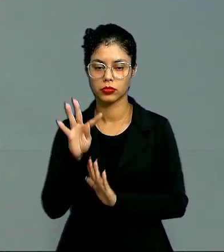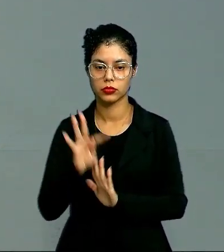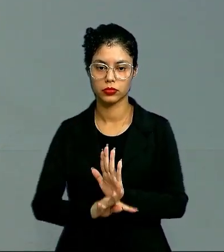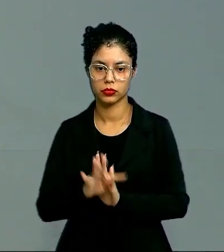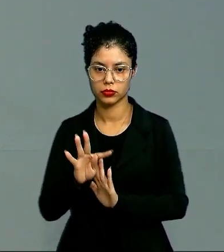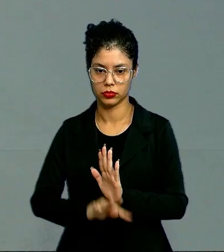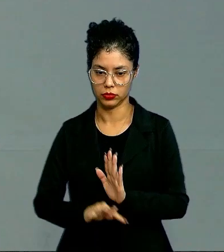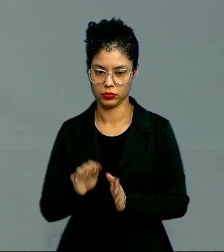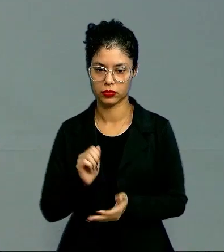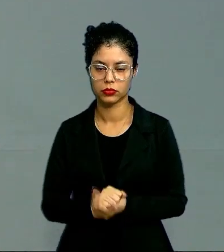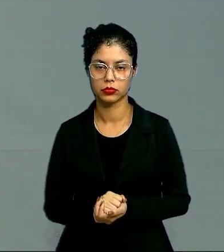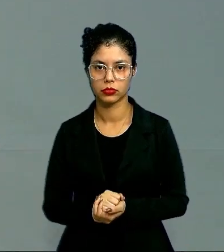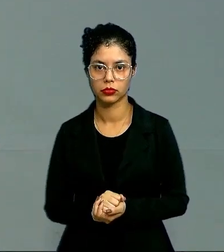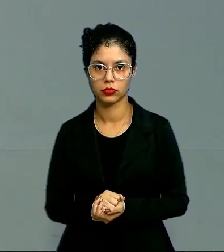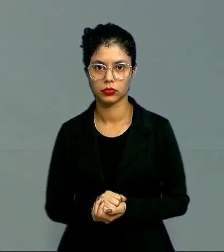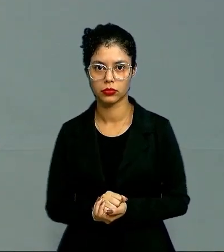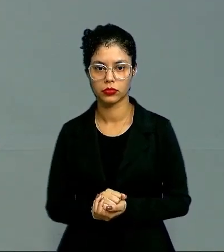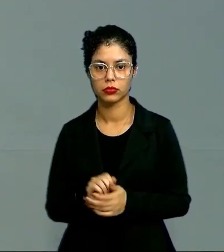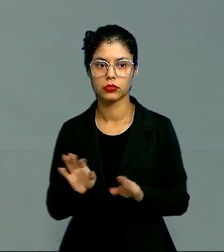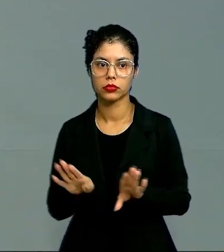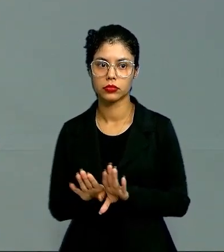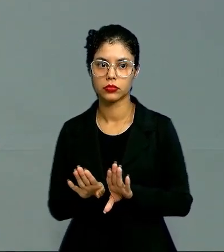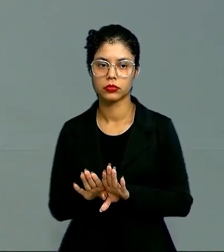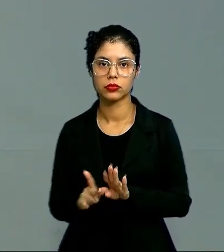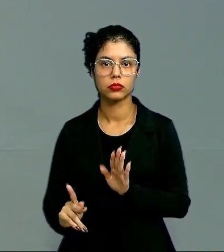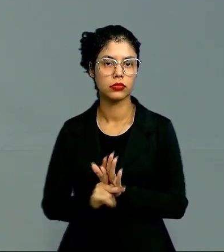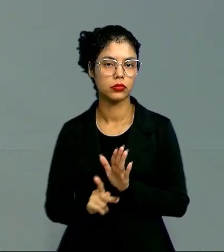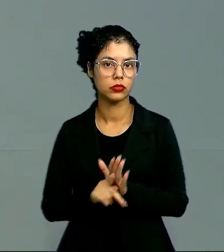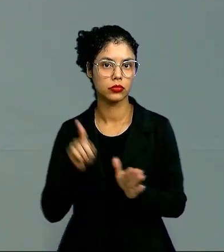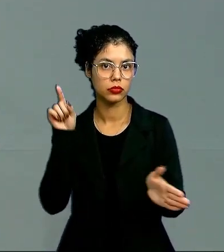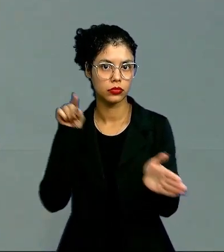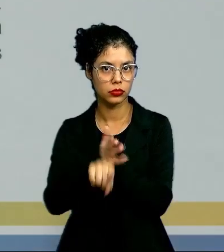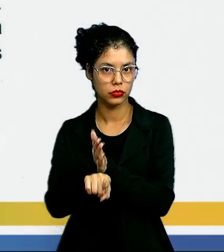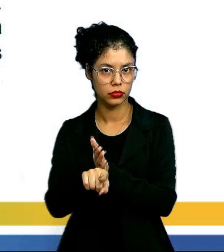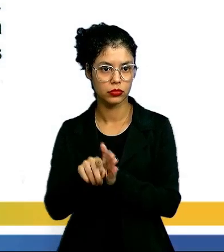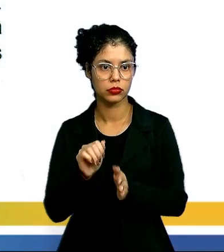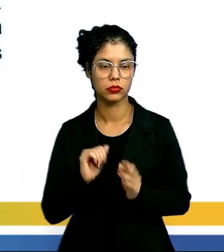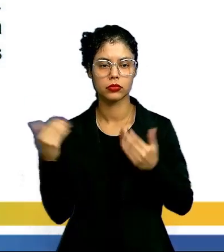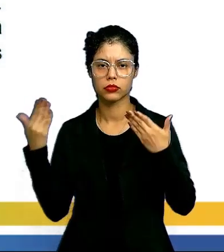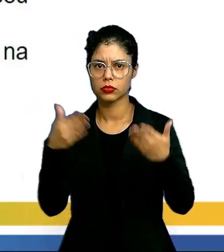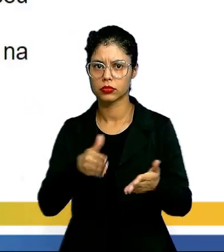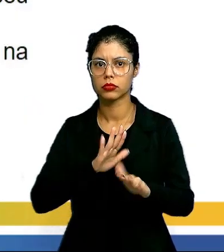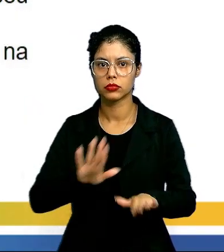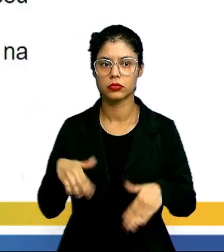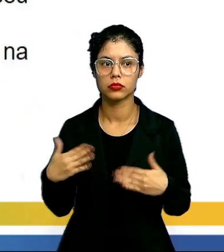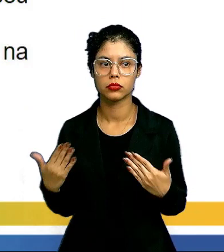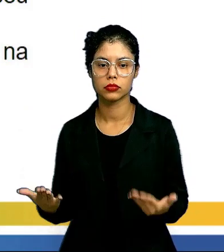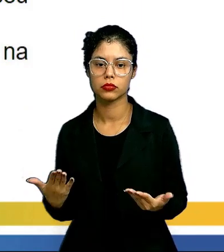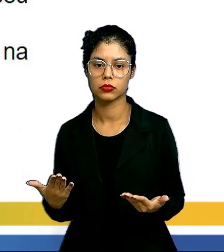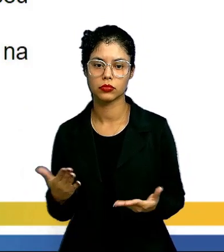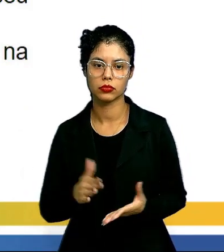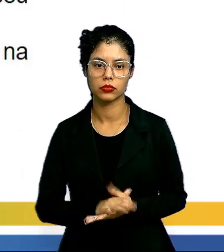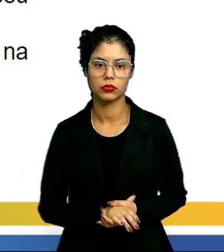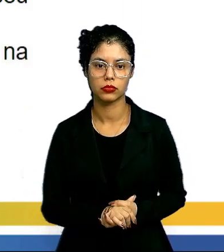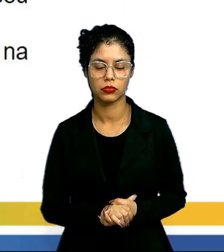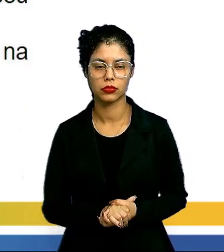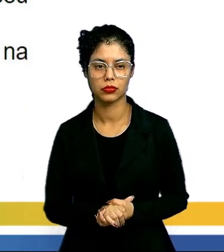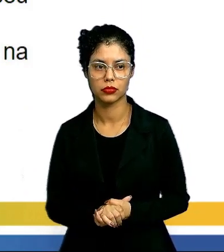Esse texto, ele foi posto nessa questão com que objetivo? Então, vamos